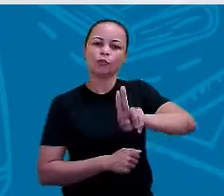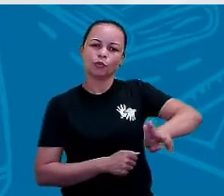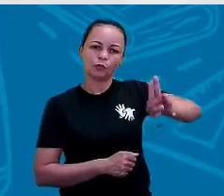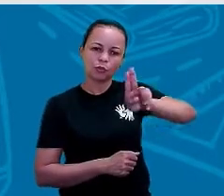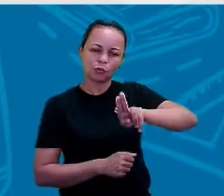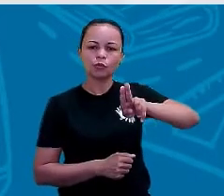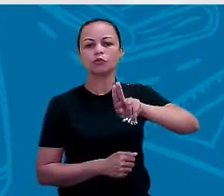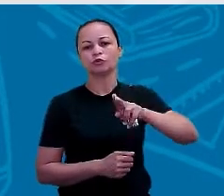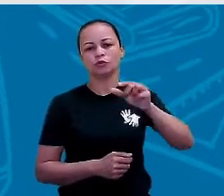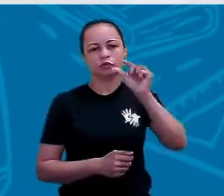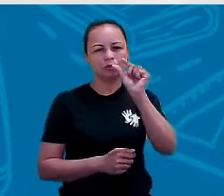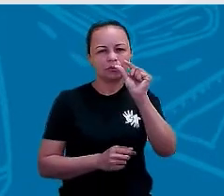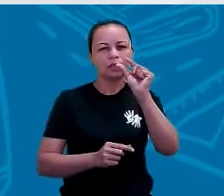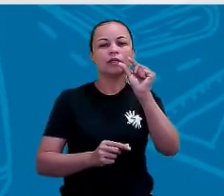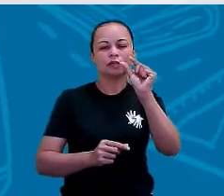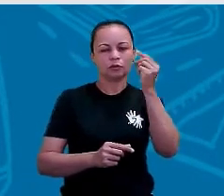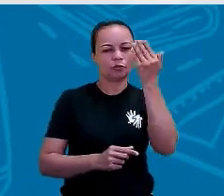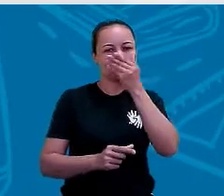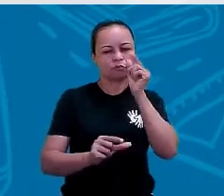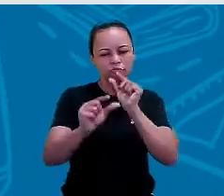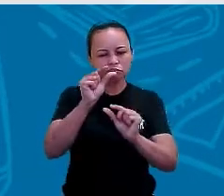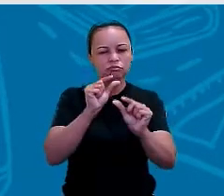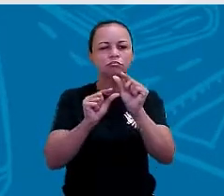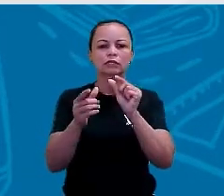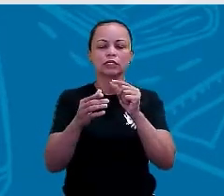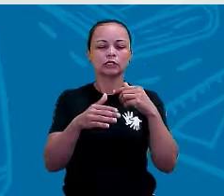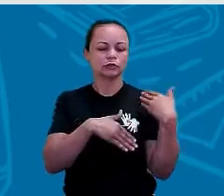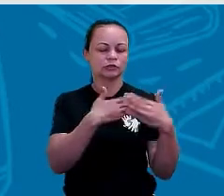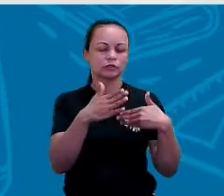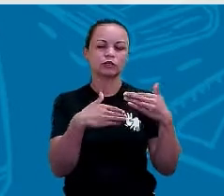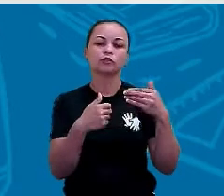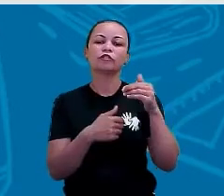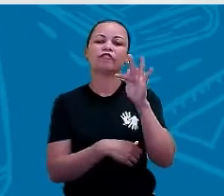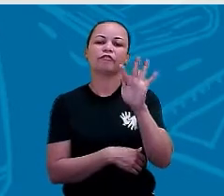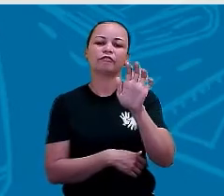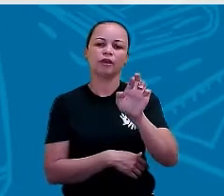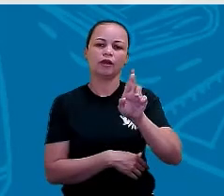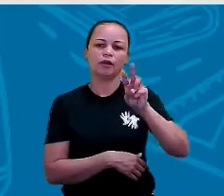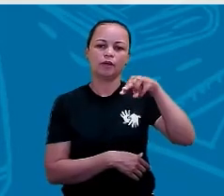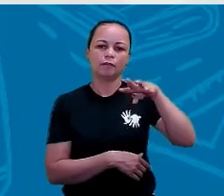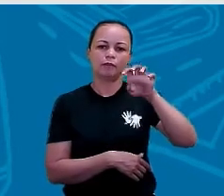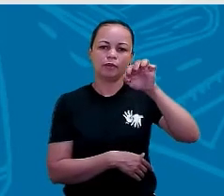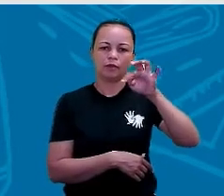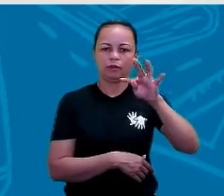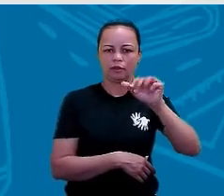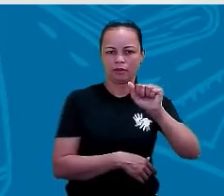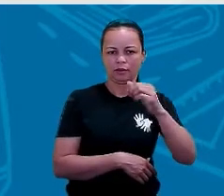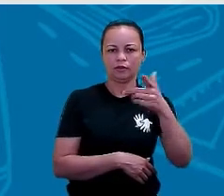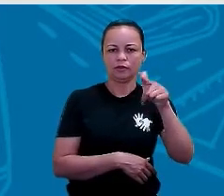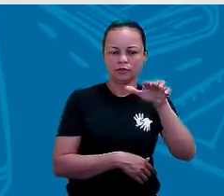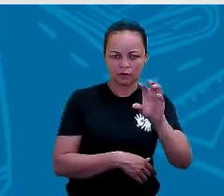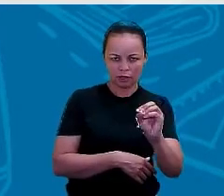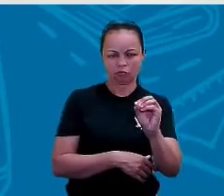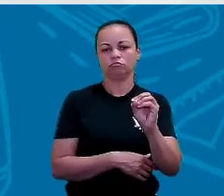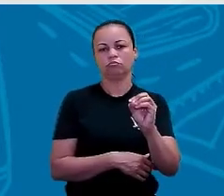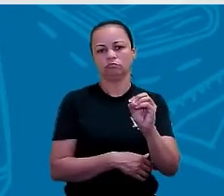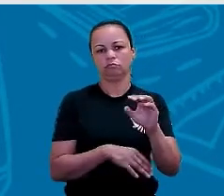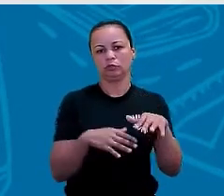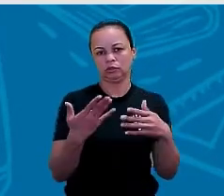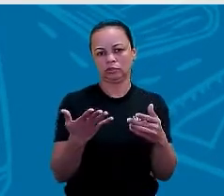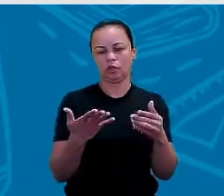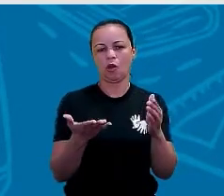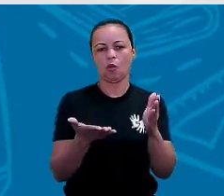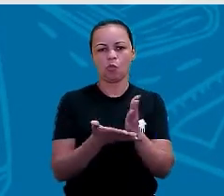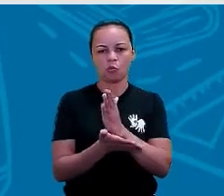utilização de micro-organismos, nesse processo de fermentação. Portanto, alguns tipos de fungos,